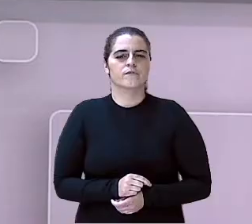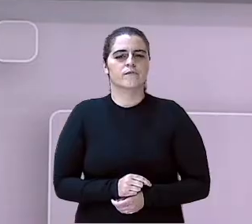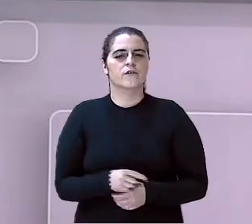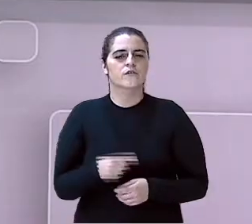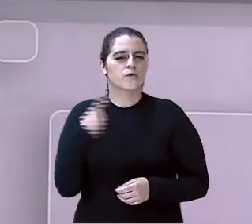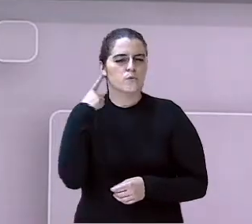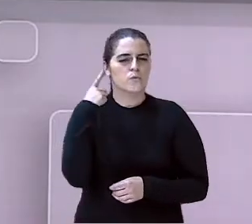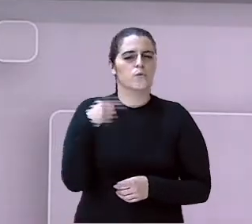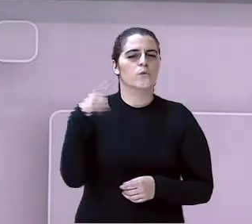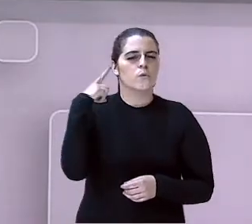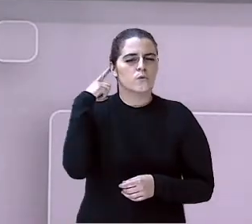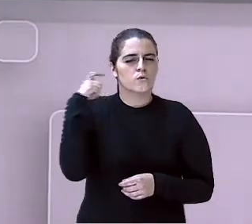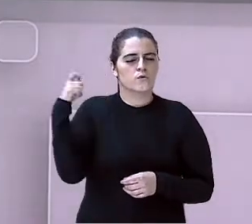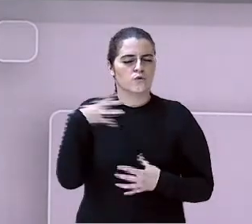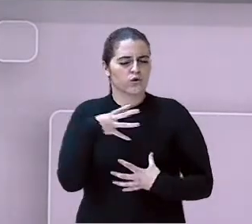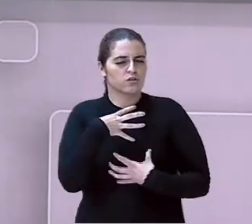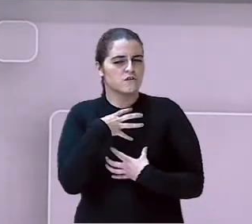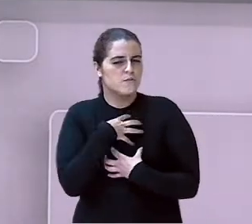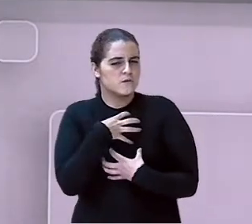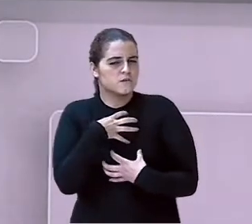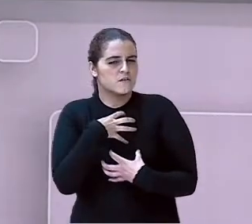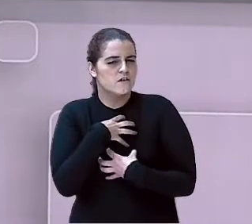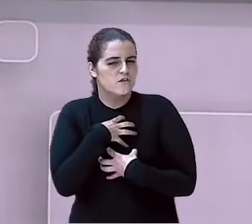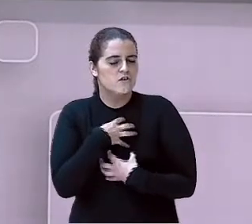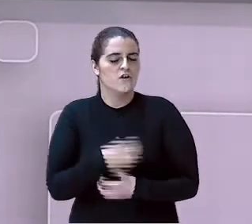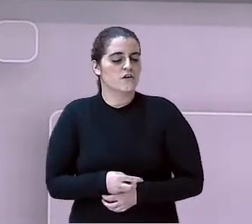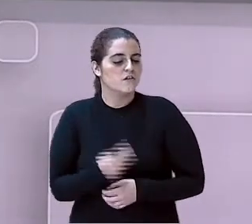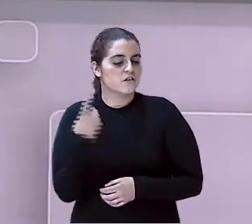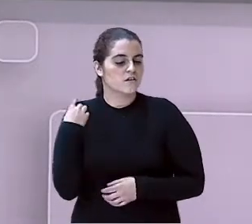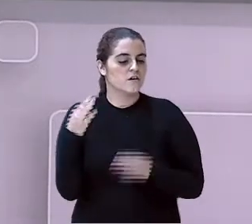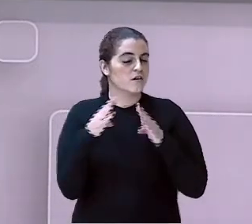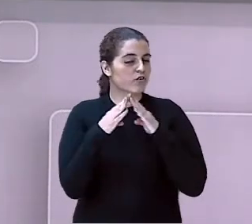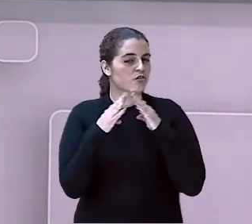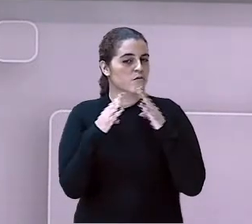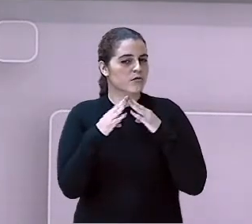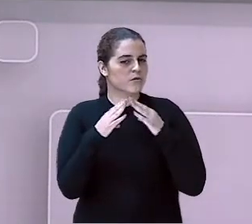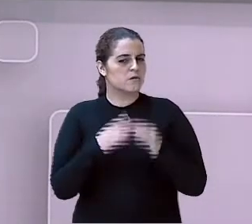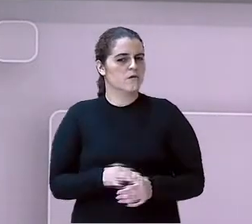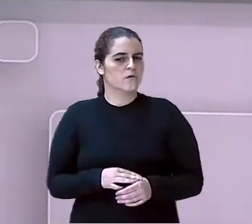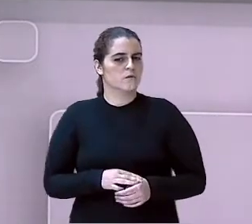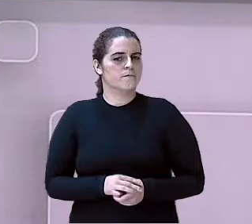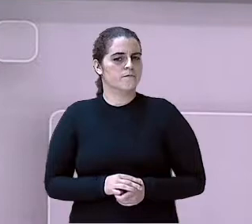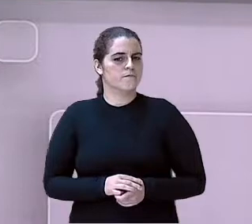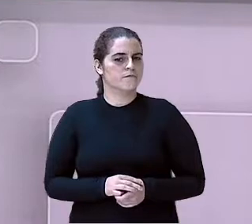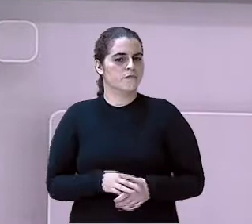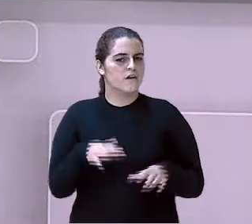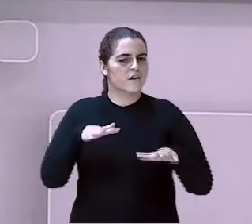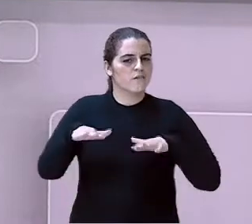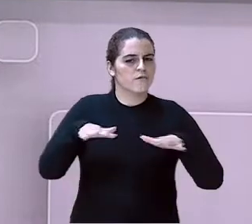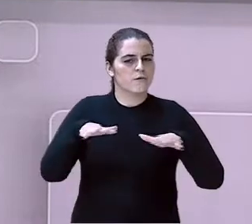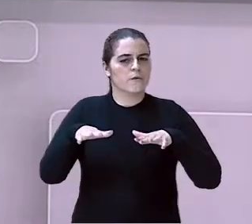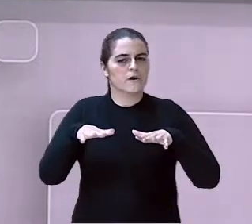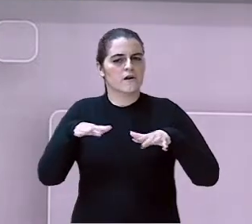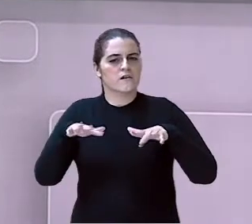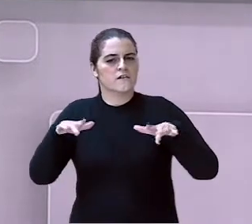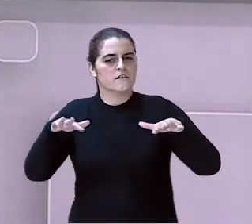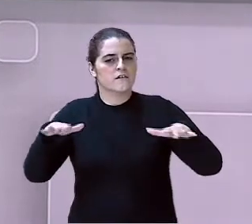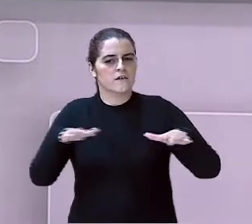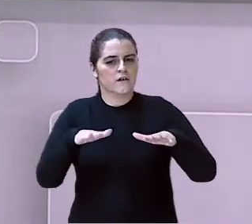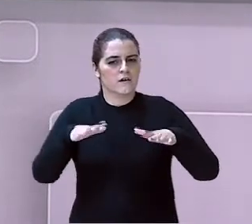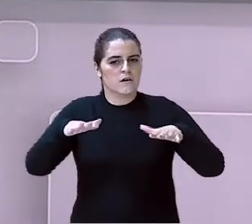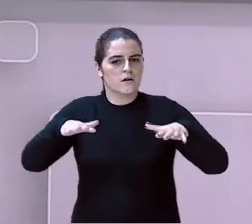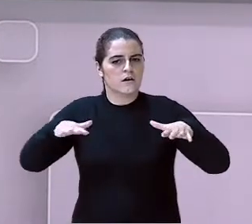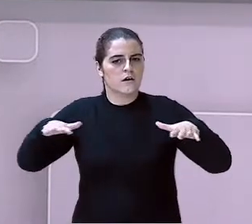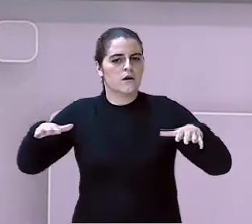Esses são os sons que a gente pode identificar ao redor ali da sua casa, do ambiente familiar, não é mesmo? E os sons